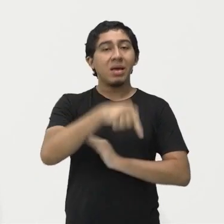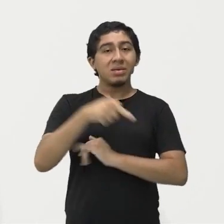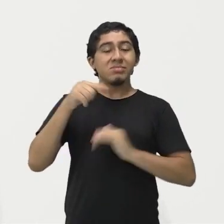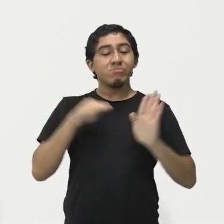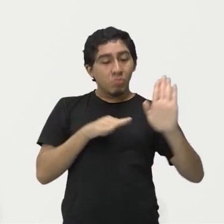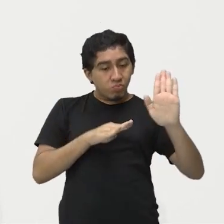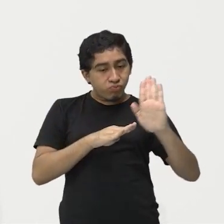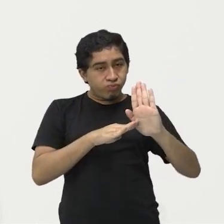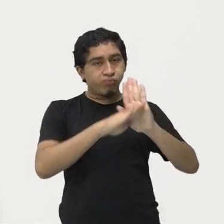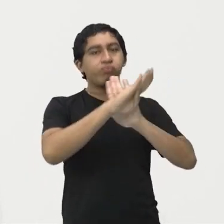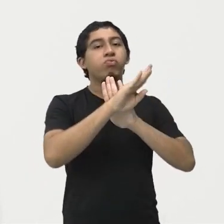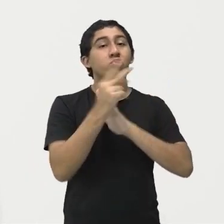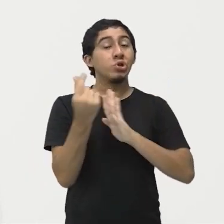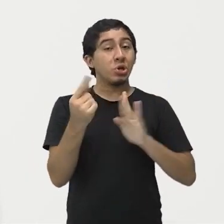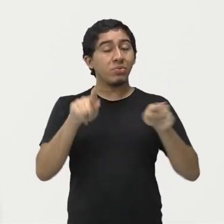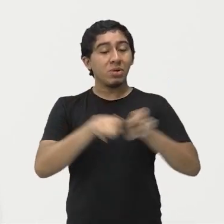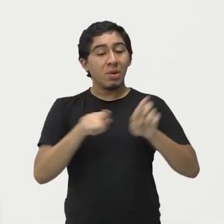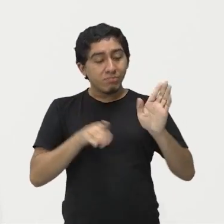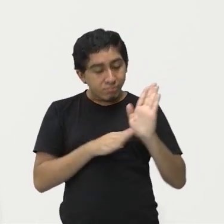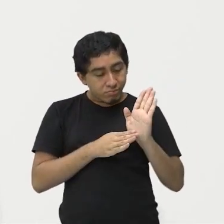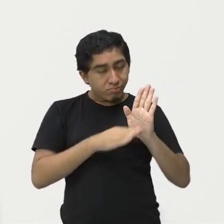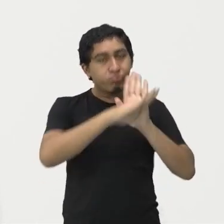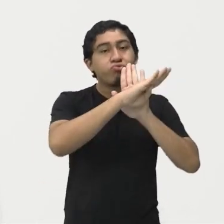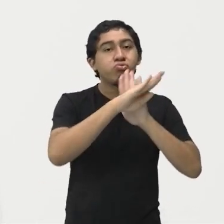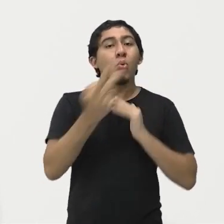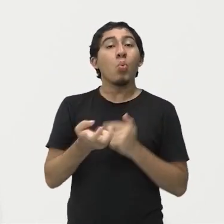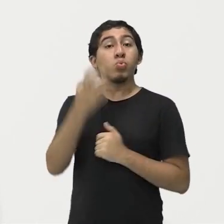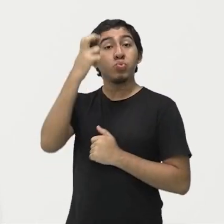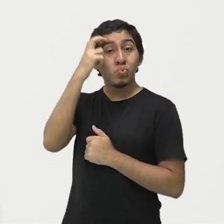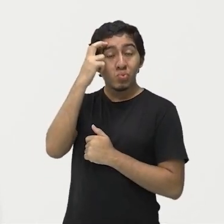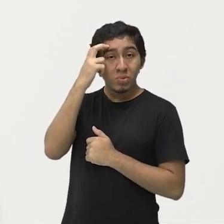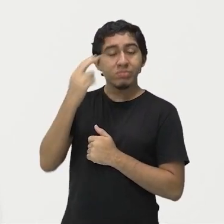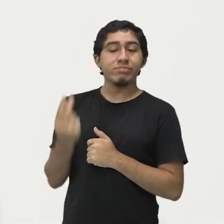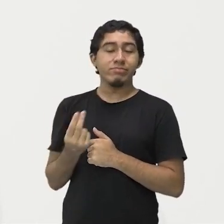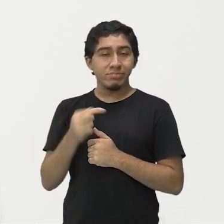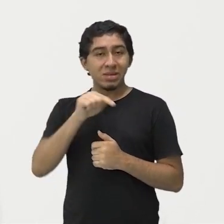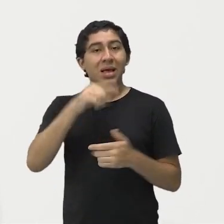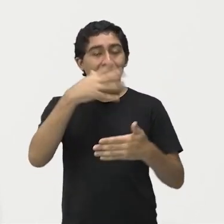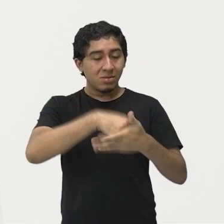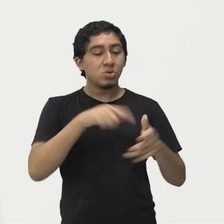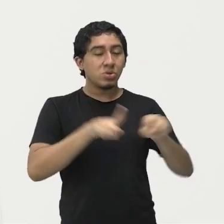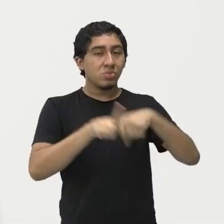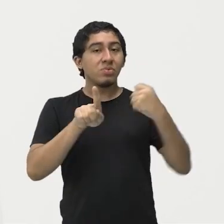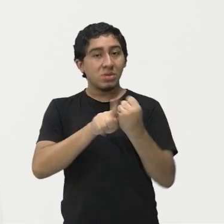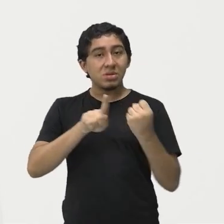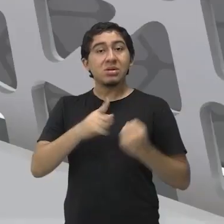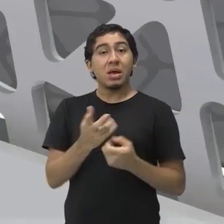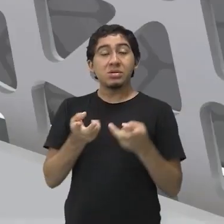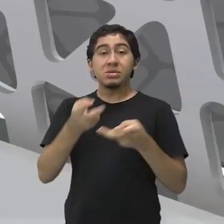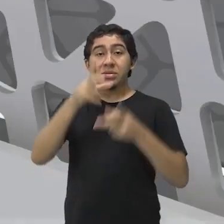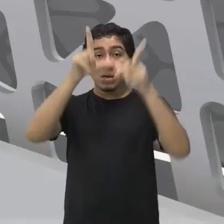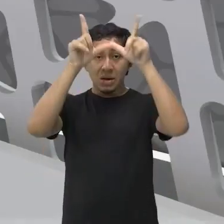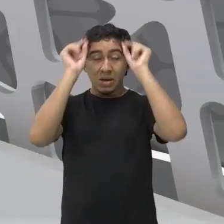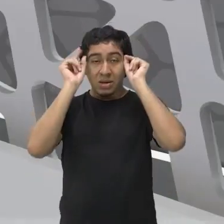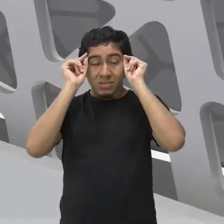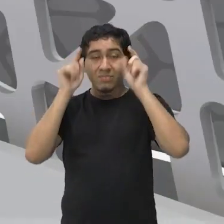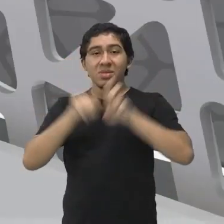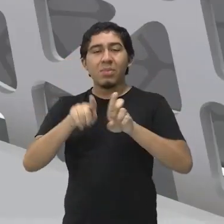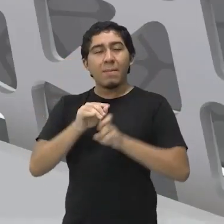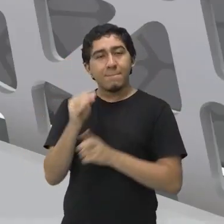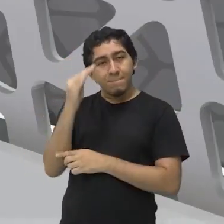cultural da civilização grega, tendo como grande destaque aí a cidade de Atenas, que